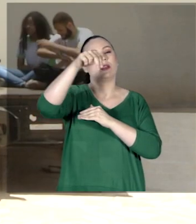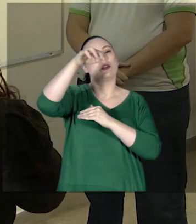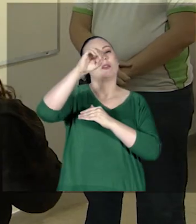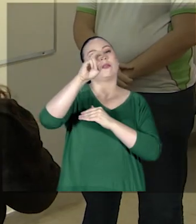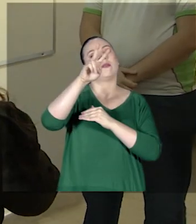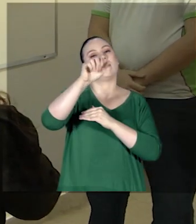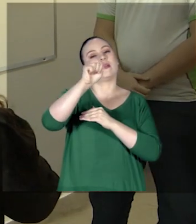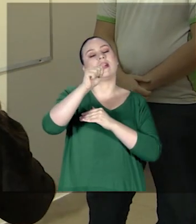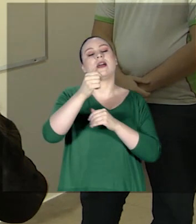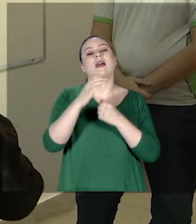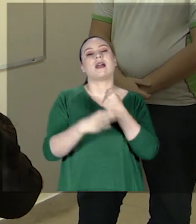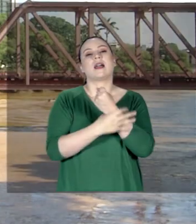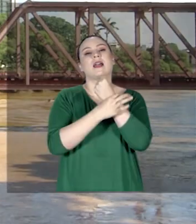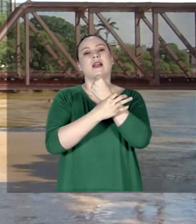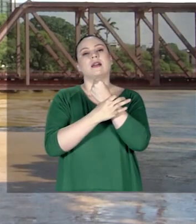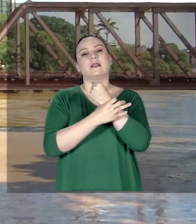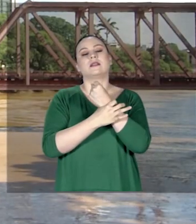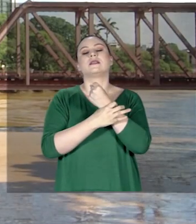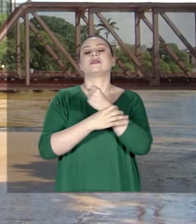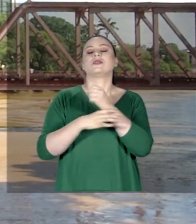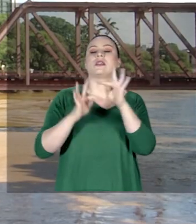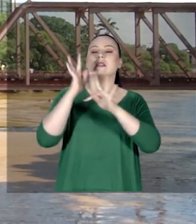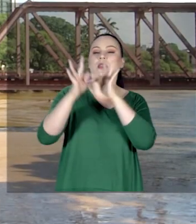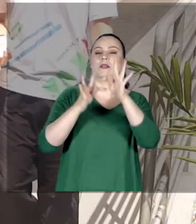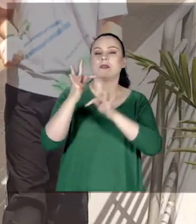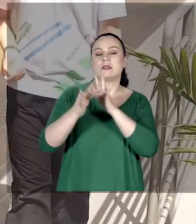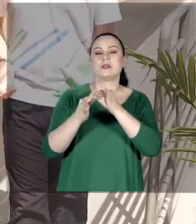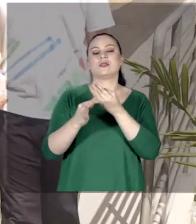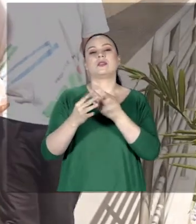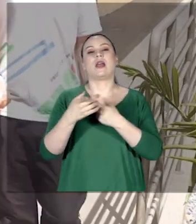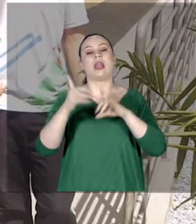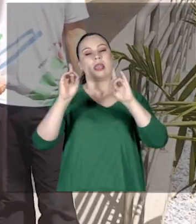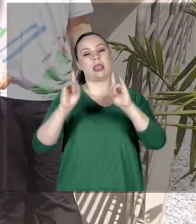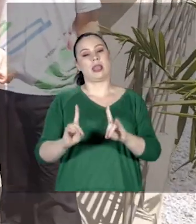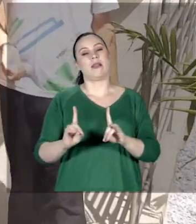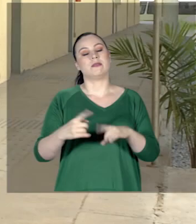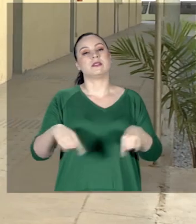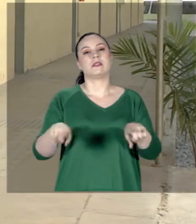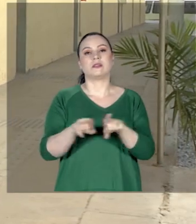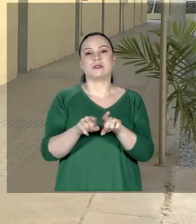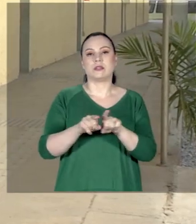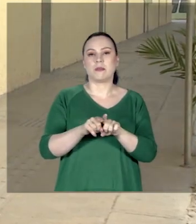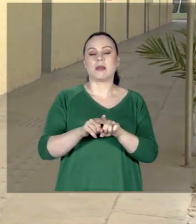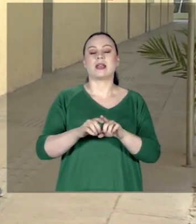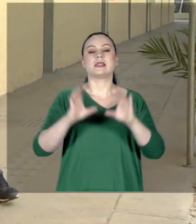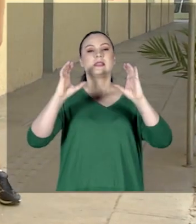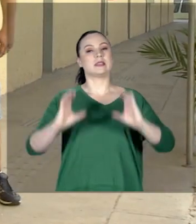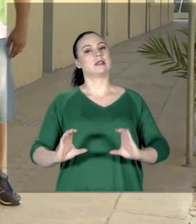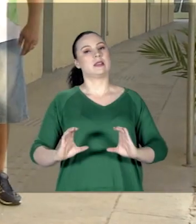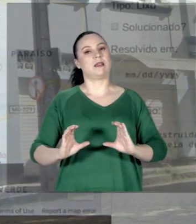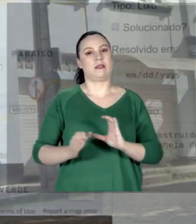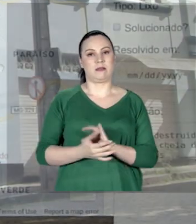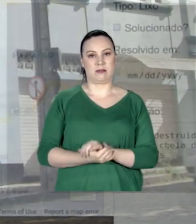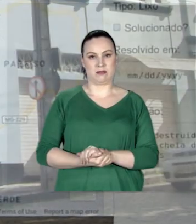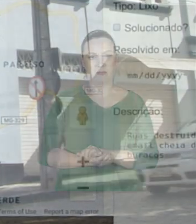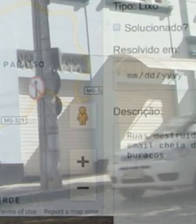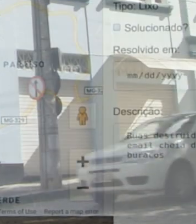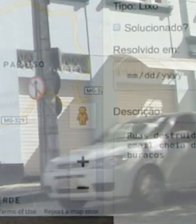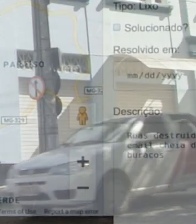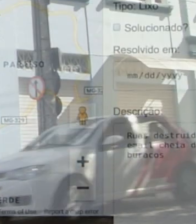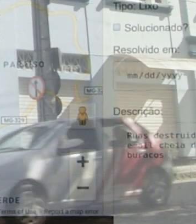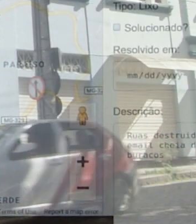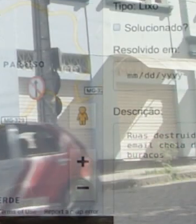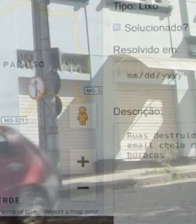Instituto Federal de Minas Gerais, em Ponte Nova, garantem tecnologia inclusiva para deficientes e para o cidadão.